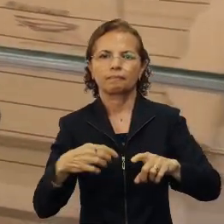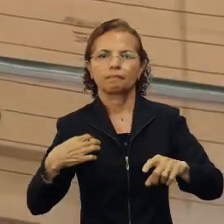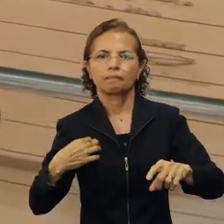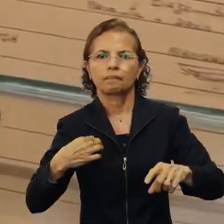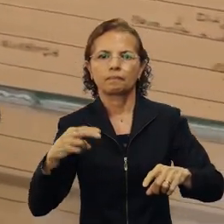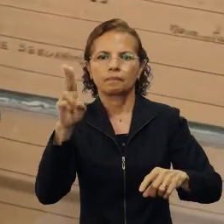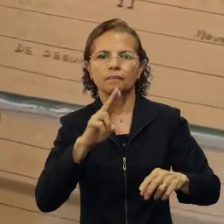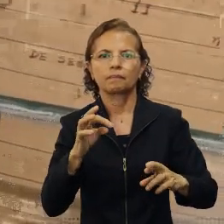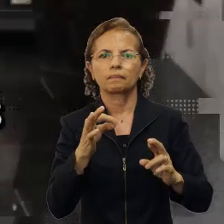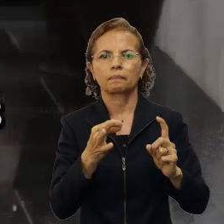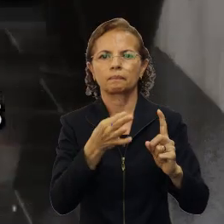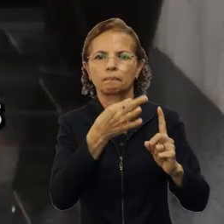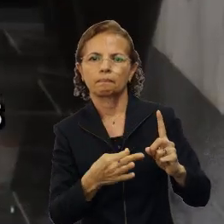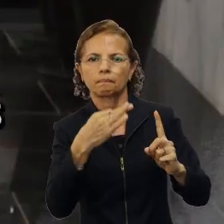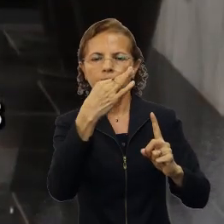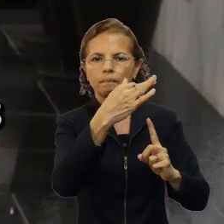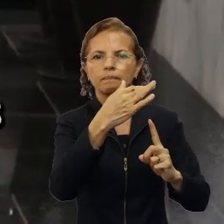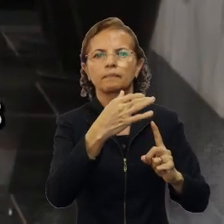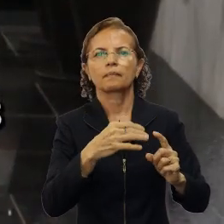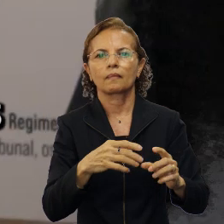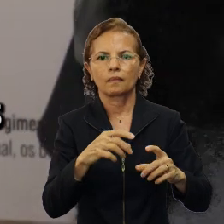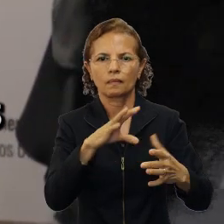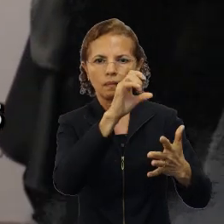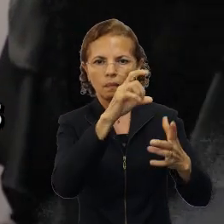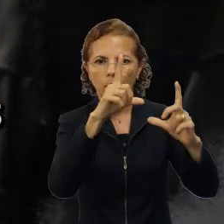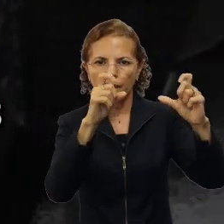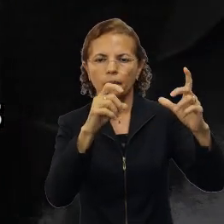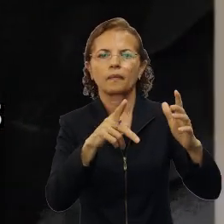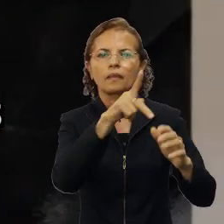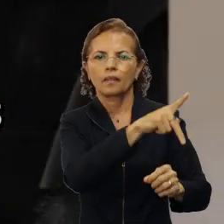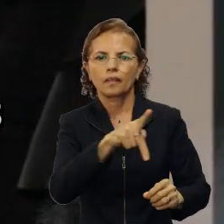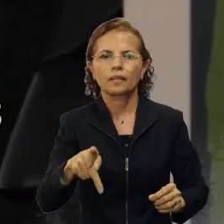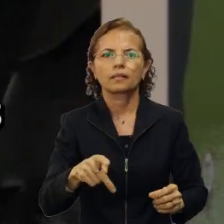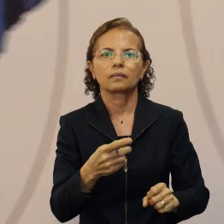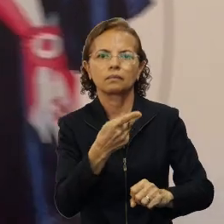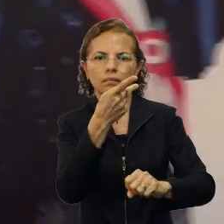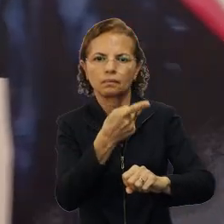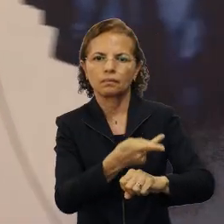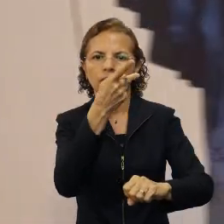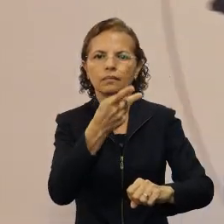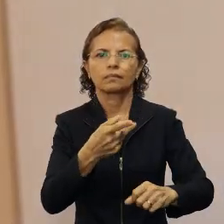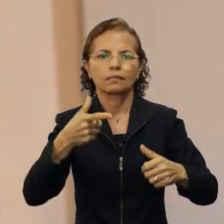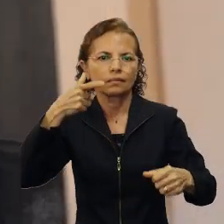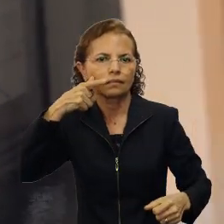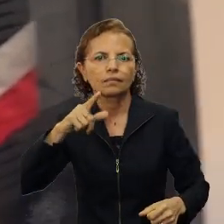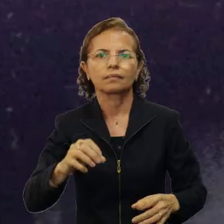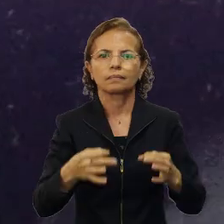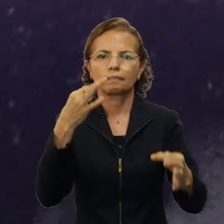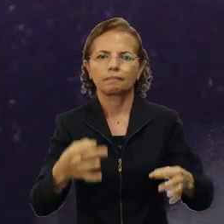proteção dos direitos trabalhistas. O Centro de Memória dispõe também de vestimenta usada pelos desembargadores, galeria dos